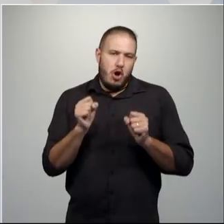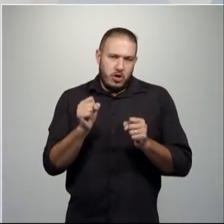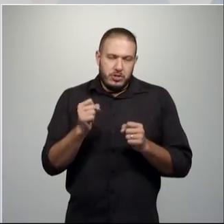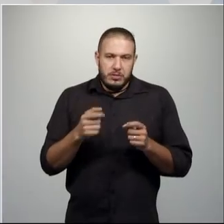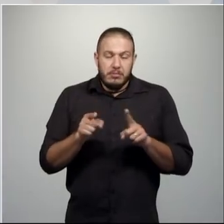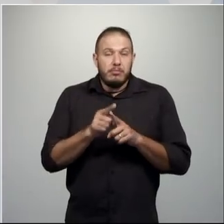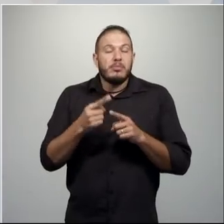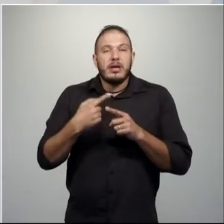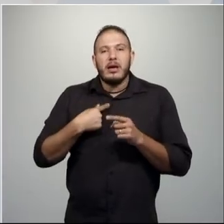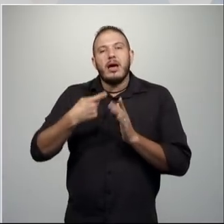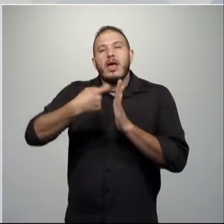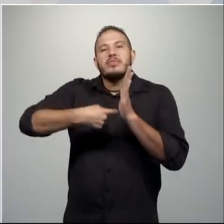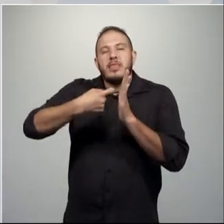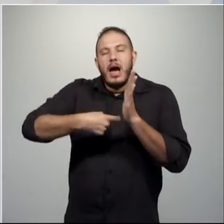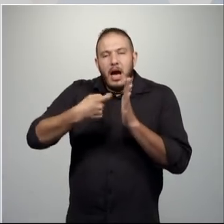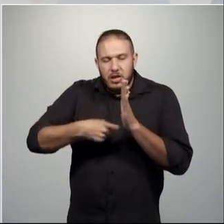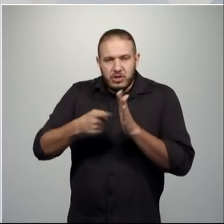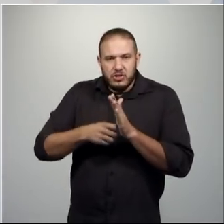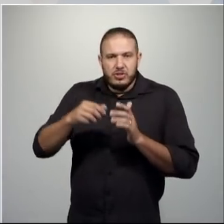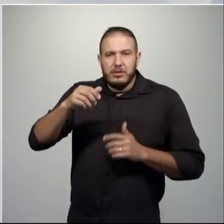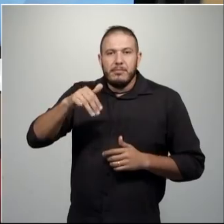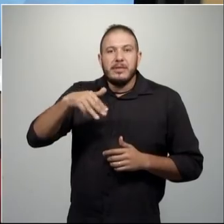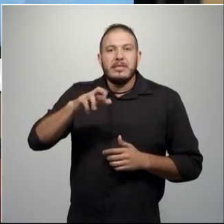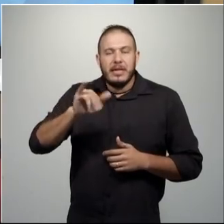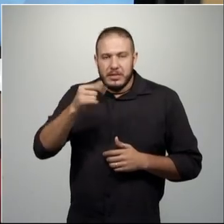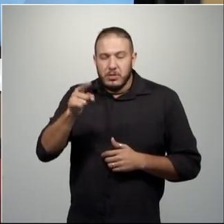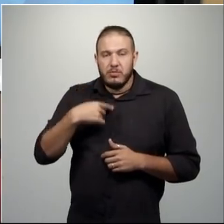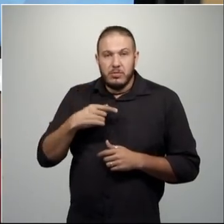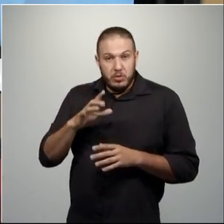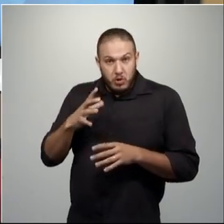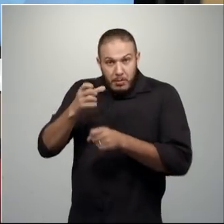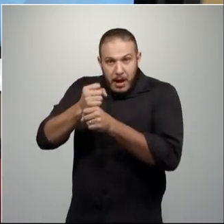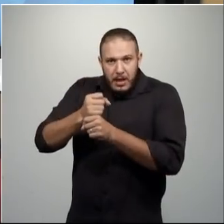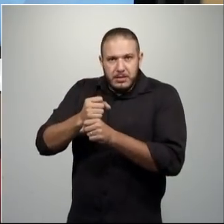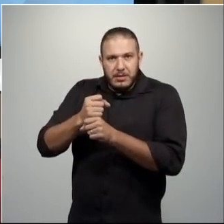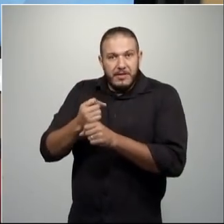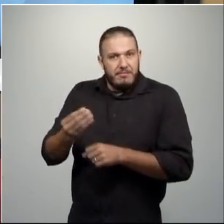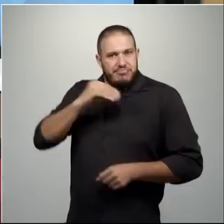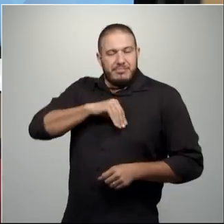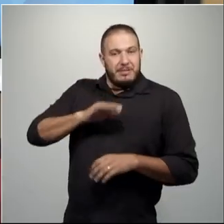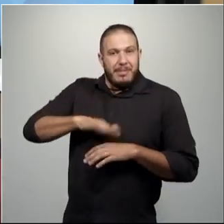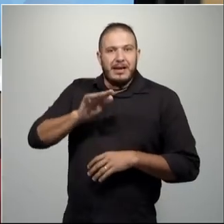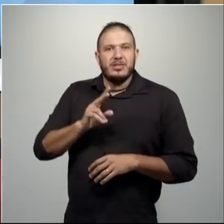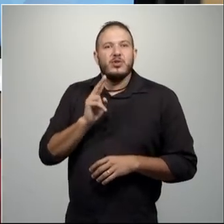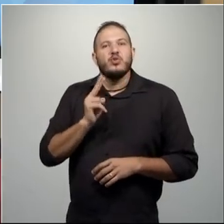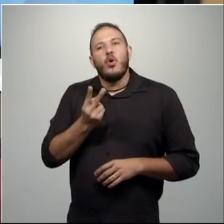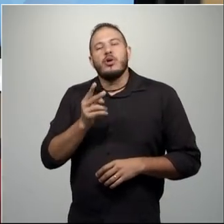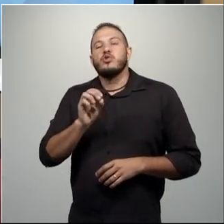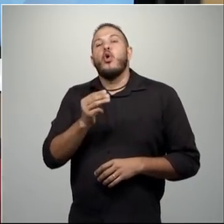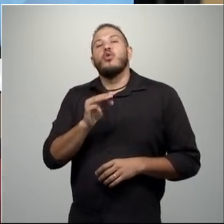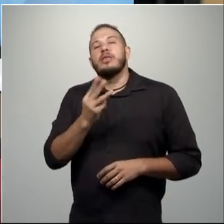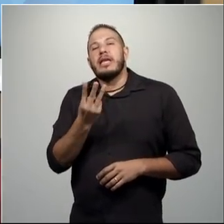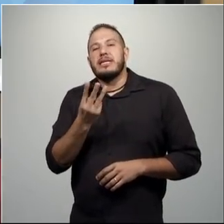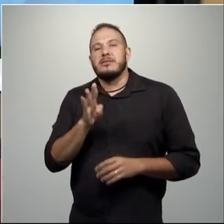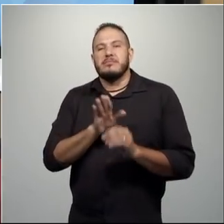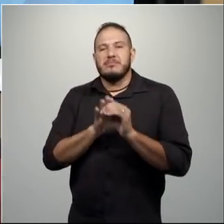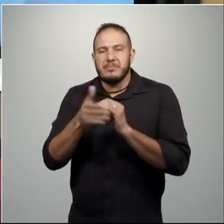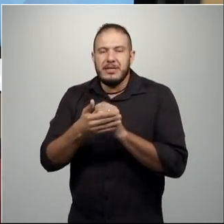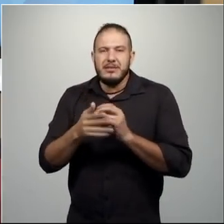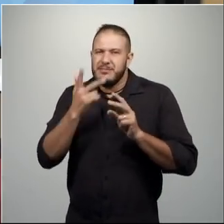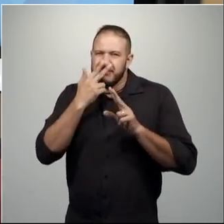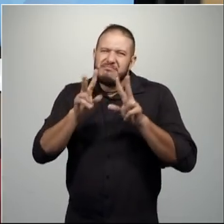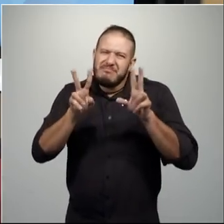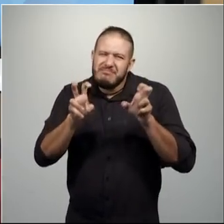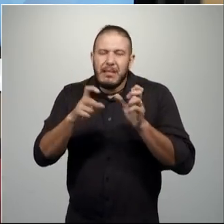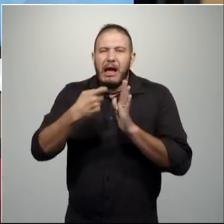que somada vai dar mais 3 bilhões pra ele então a idéia de pagar uma taxa de mineração a mesma taxa voluntária que